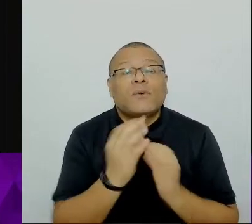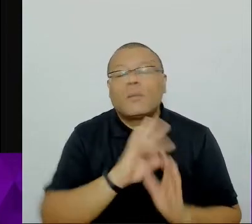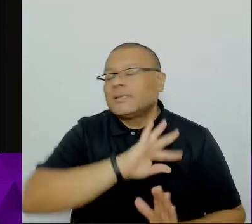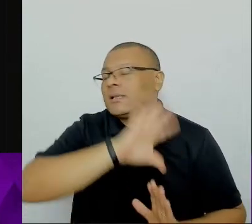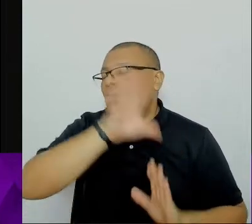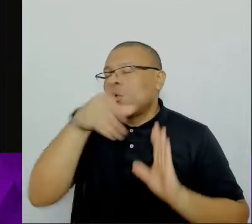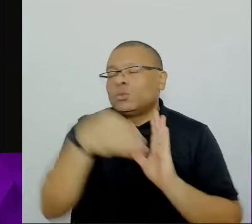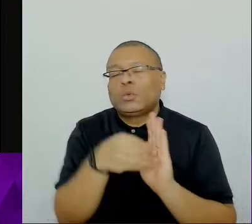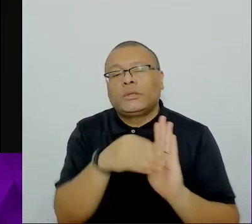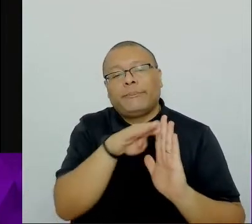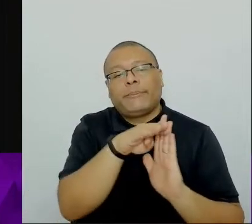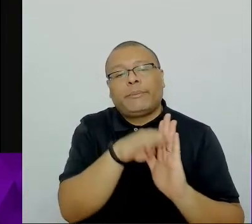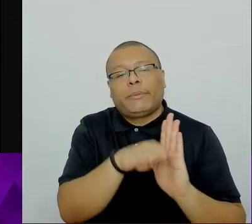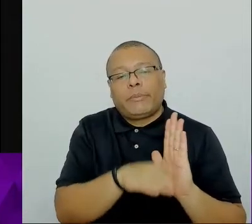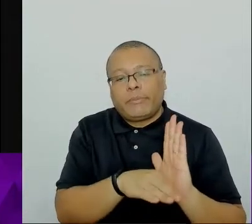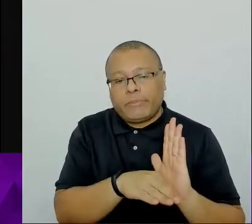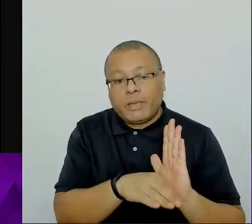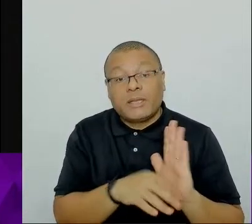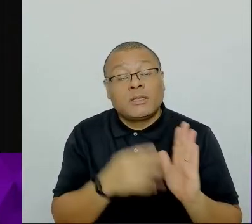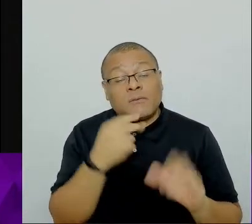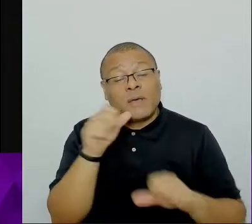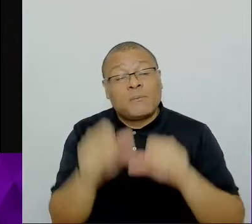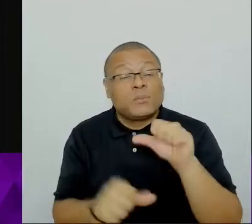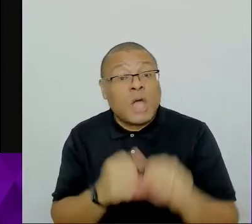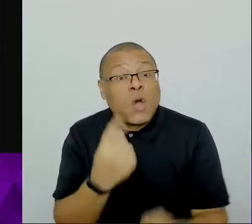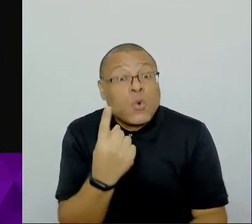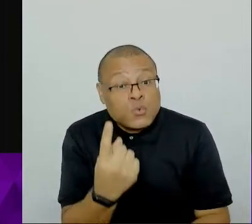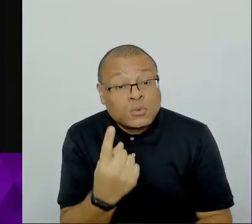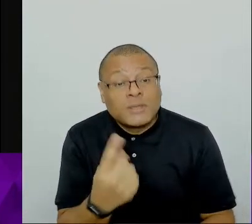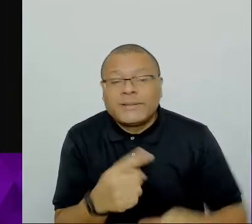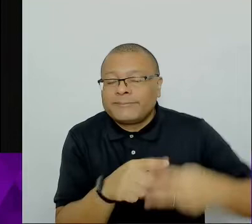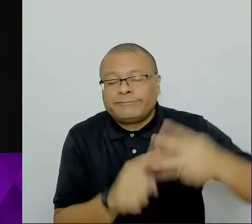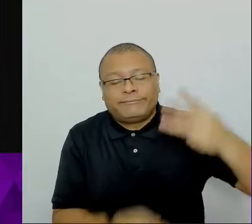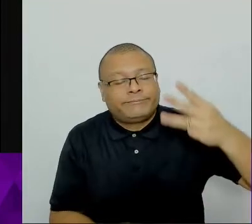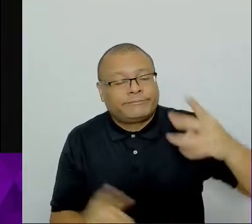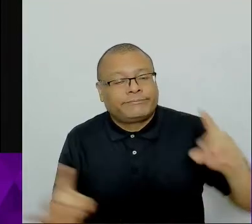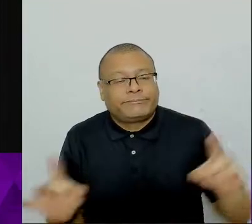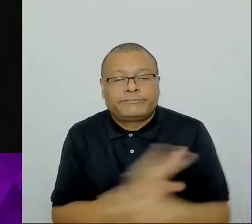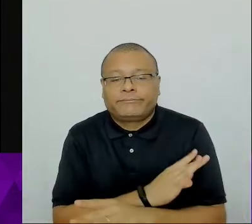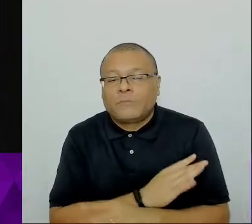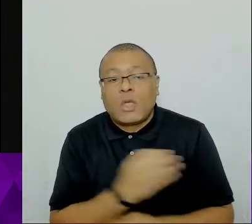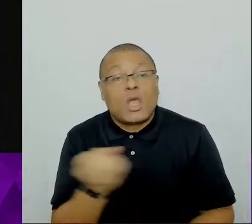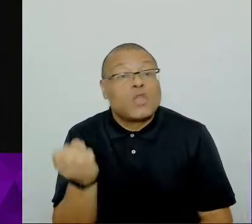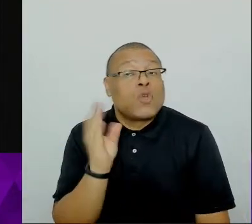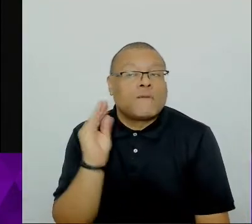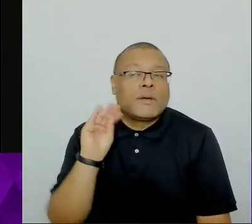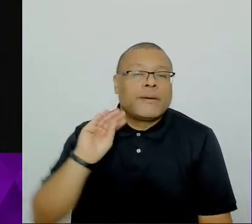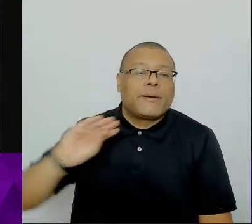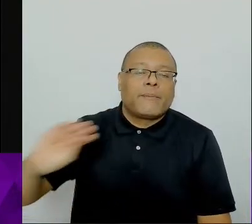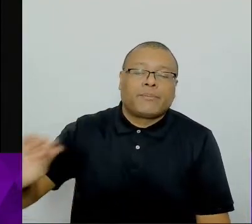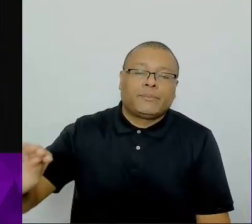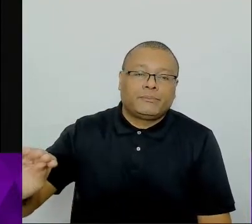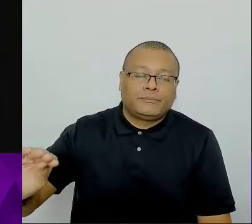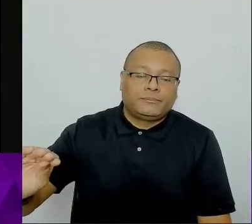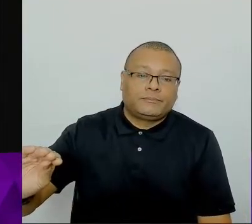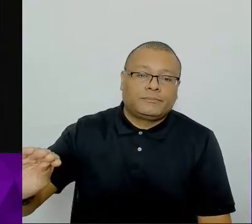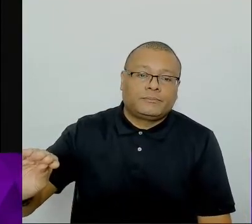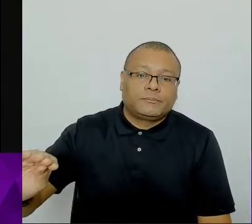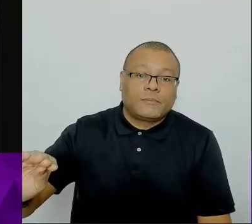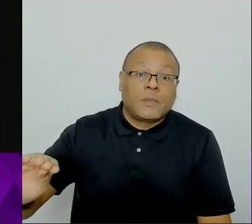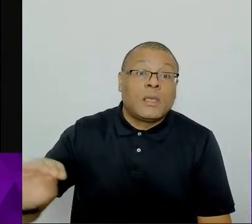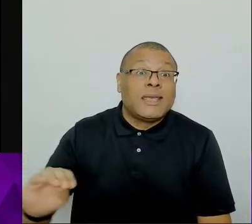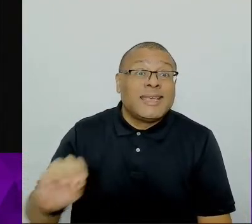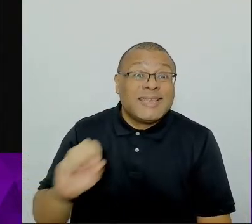objeto para ser atualizado. Então, se você vai atualizar um objeto, você está enviando ele completamente novo para lá e colocando no mesmo identificador. Mesmo que